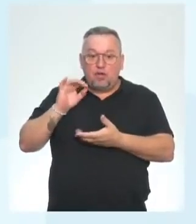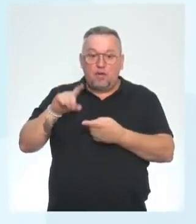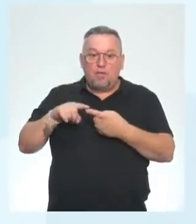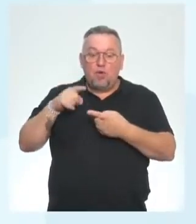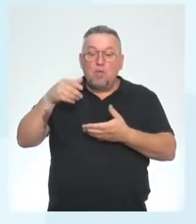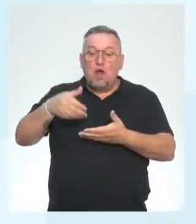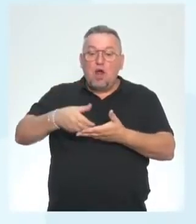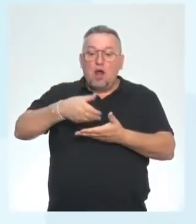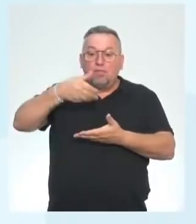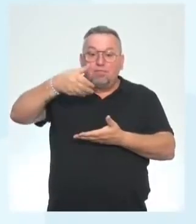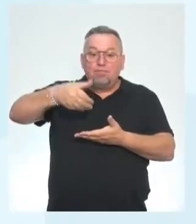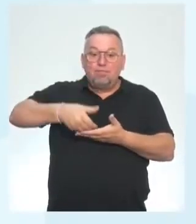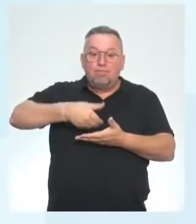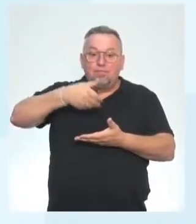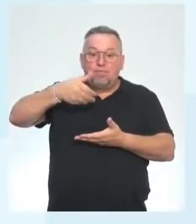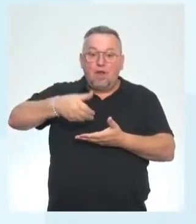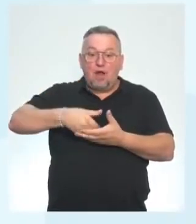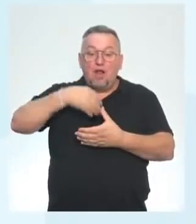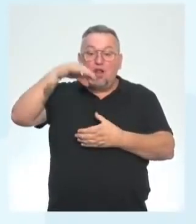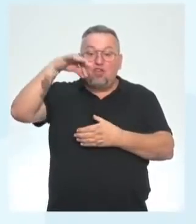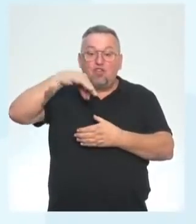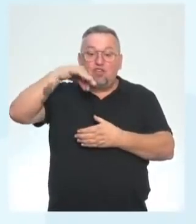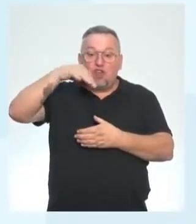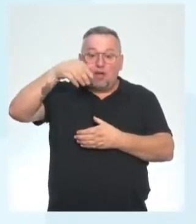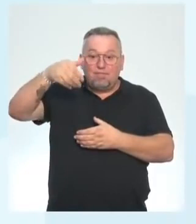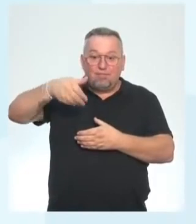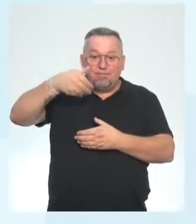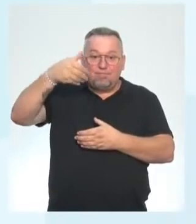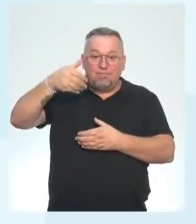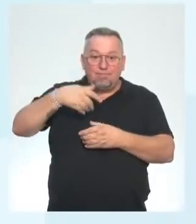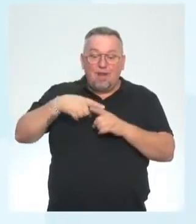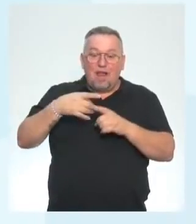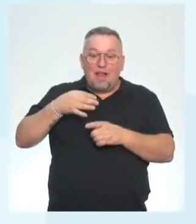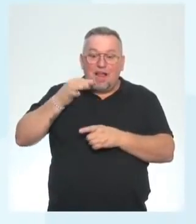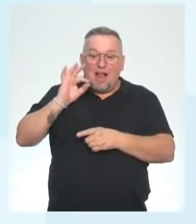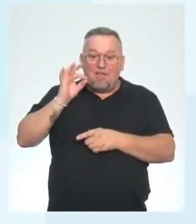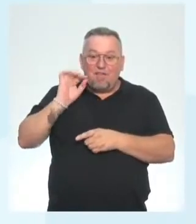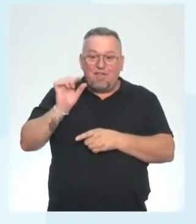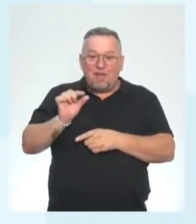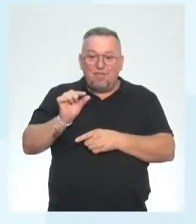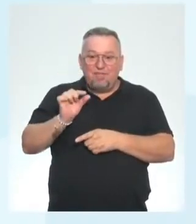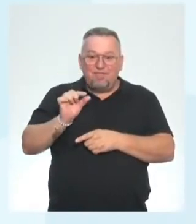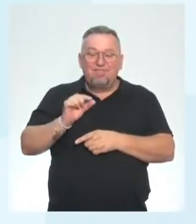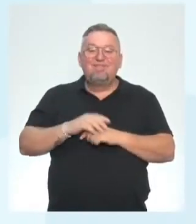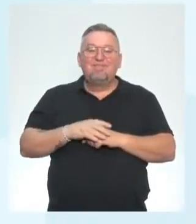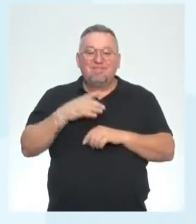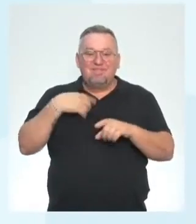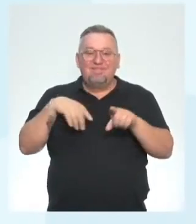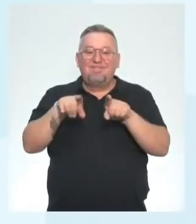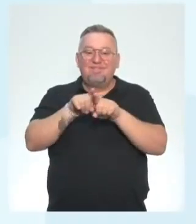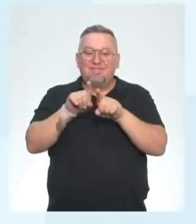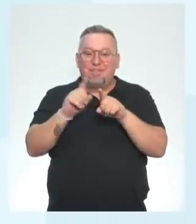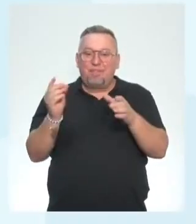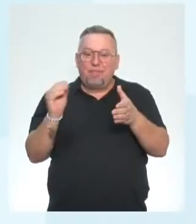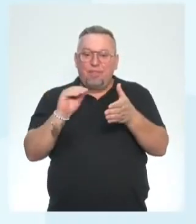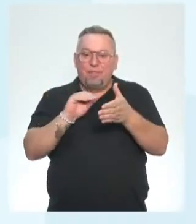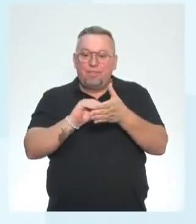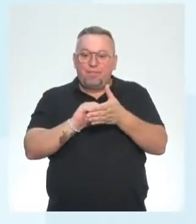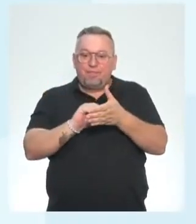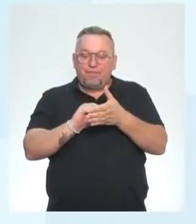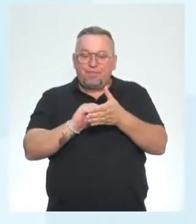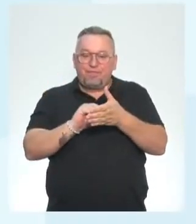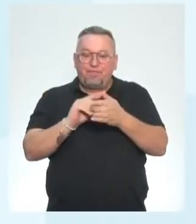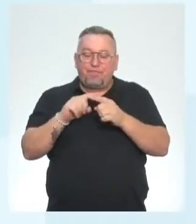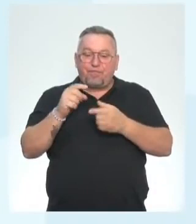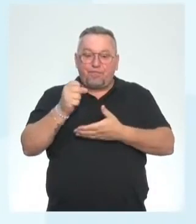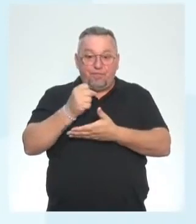colher de sopa, uma colher de chá, uma colher de café, né? Olha aí. E aí eu coloquei as medidas né, com